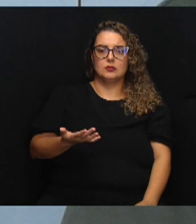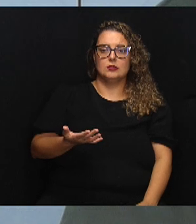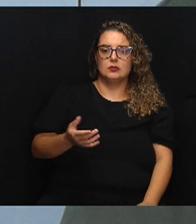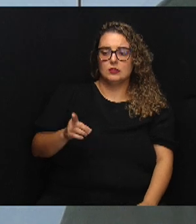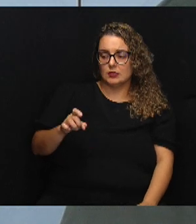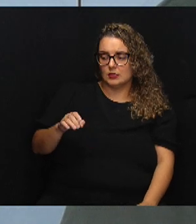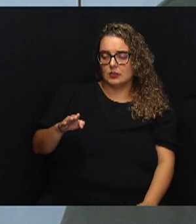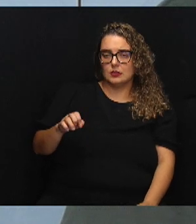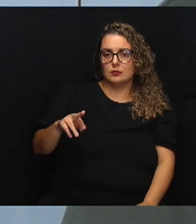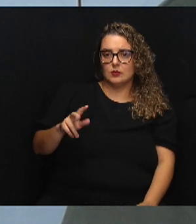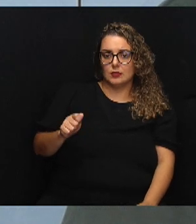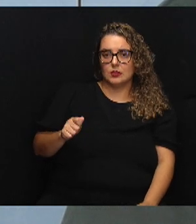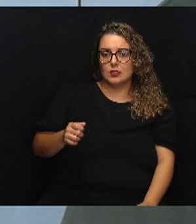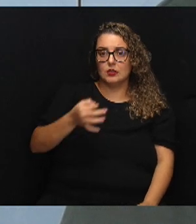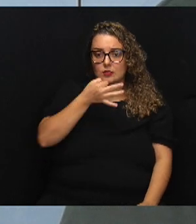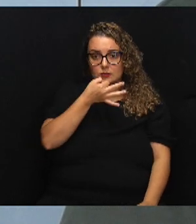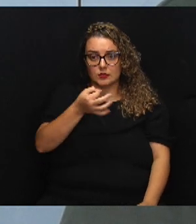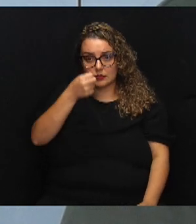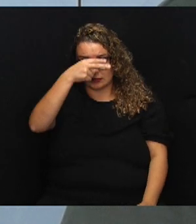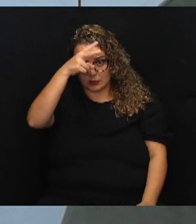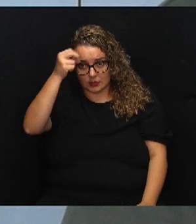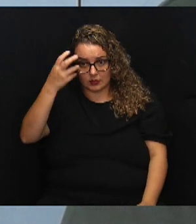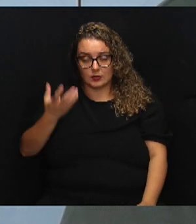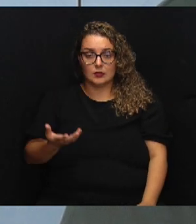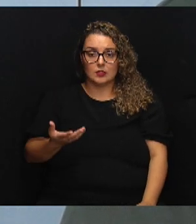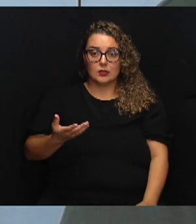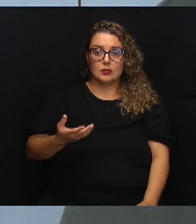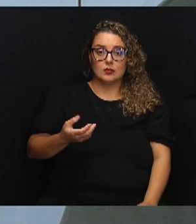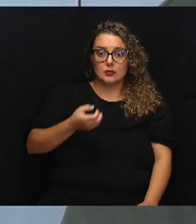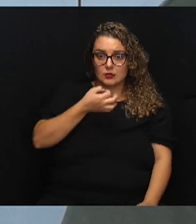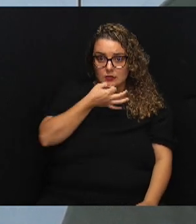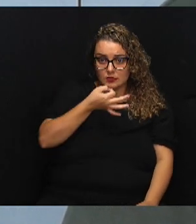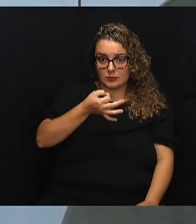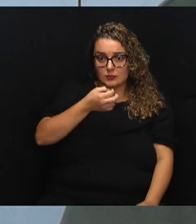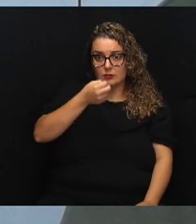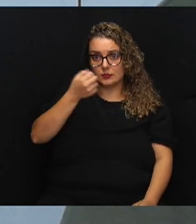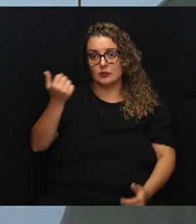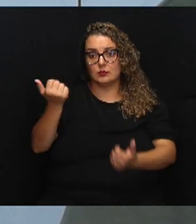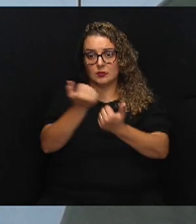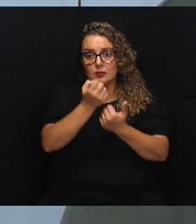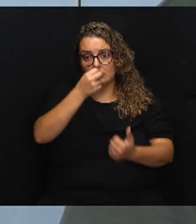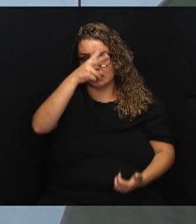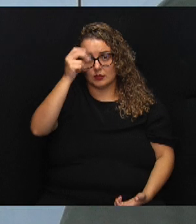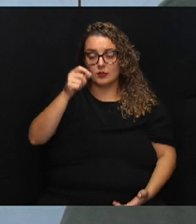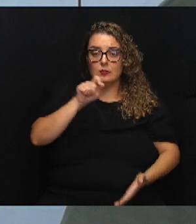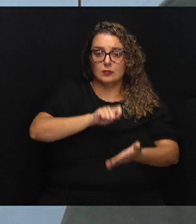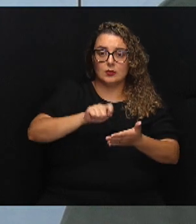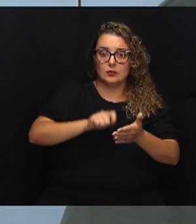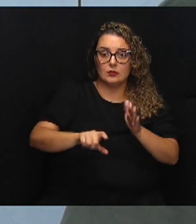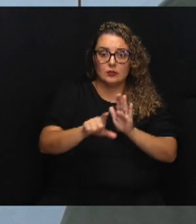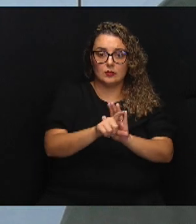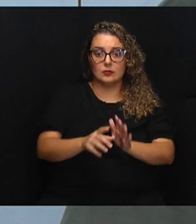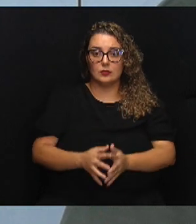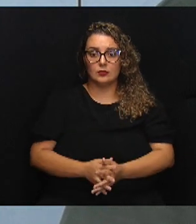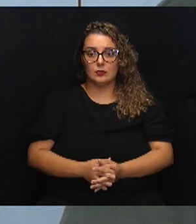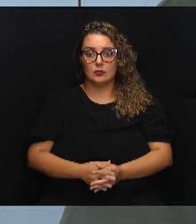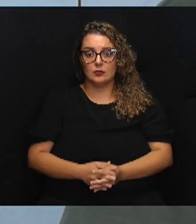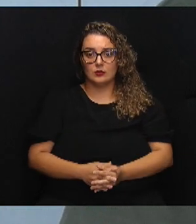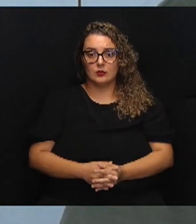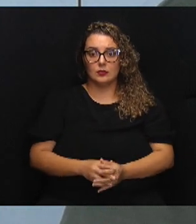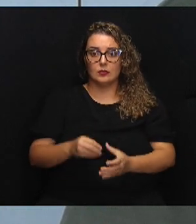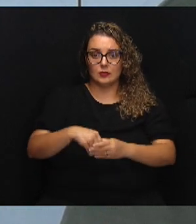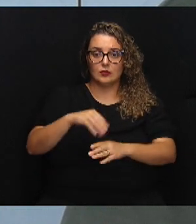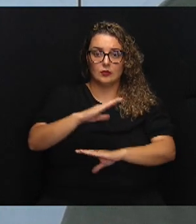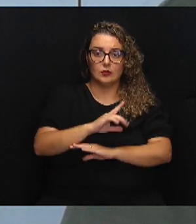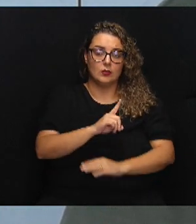porque eu sugeri para o prefeito, sugeri para o vice-prefeito e para o autor da lei que colocou aqui na casa, que hoje não